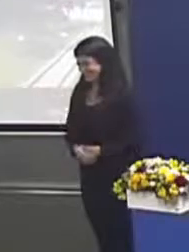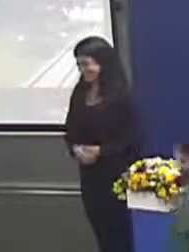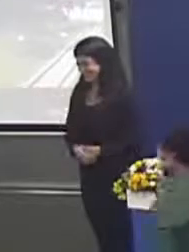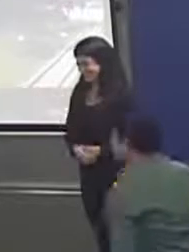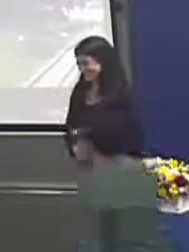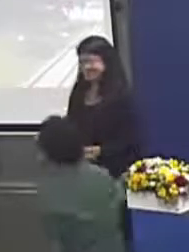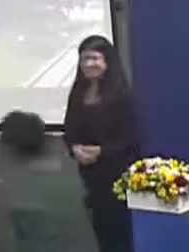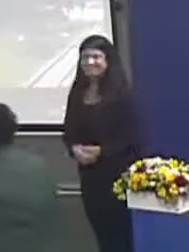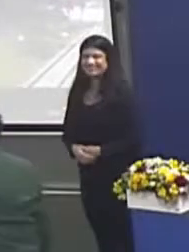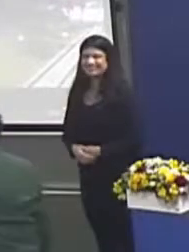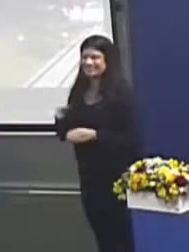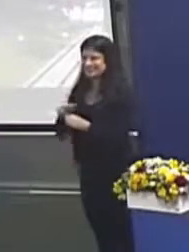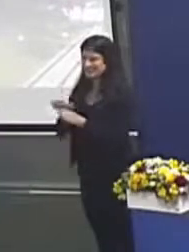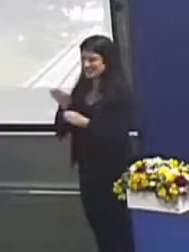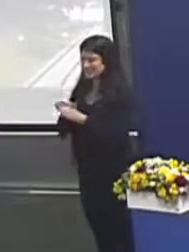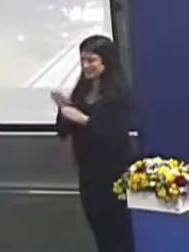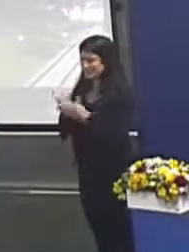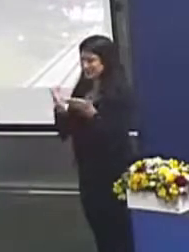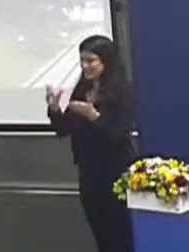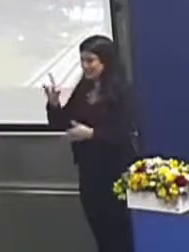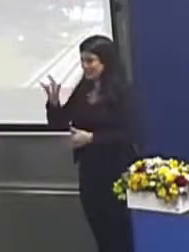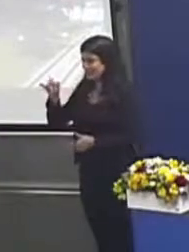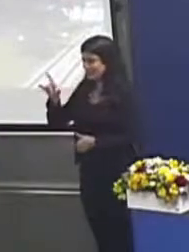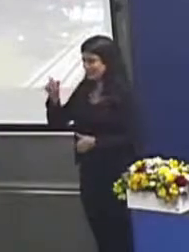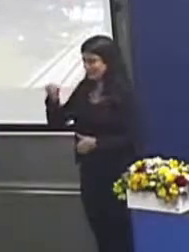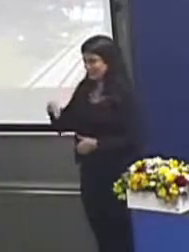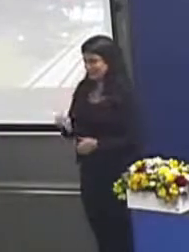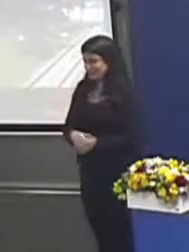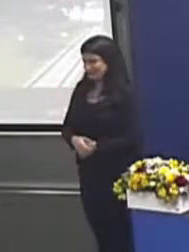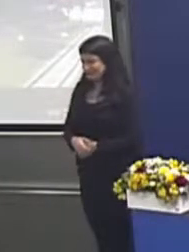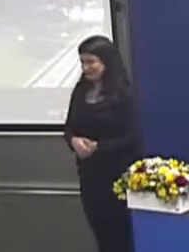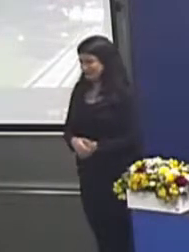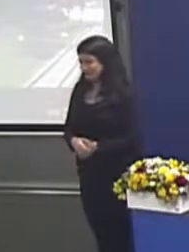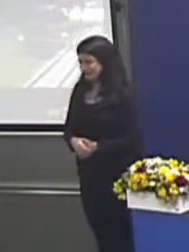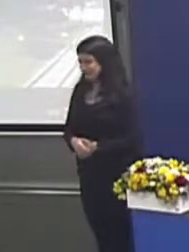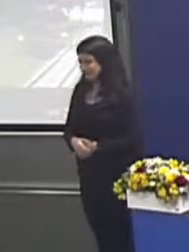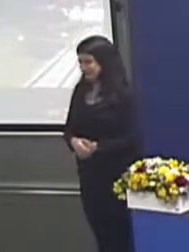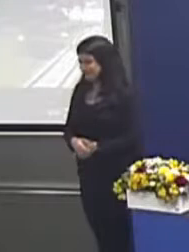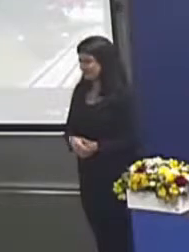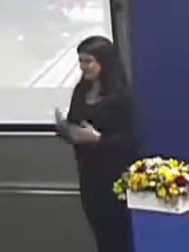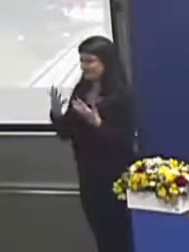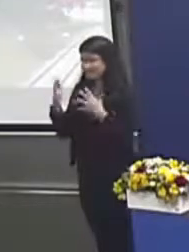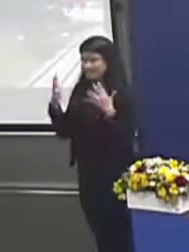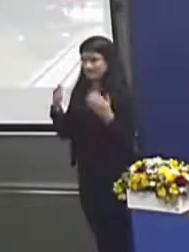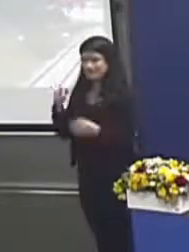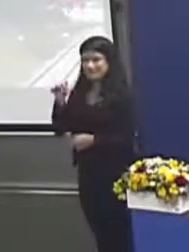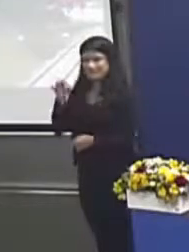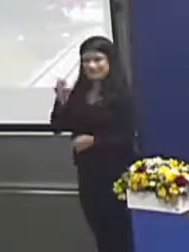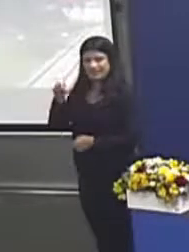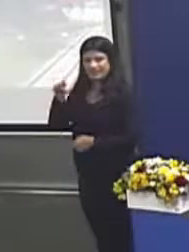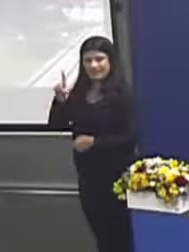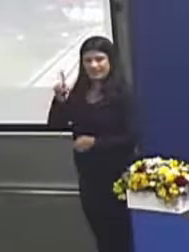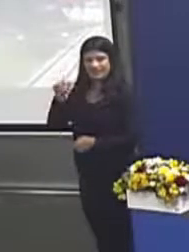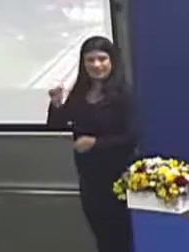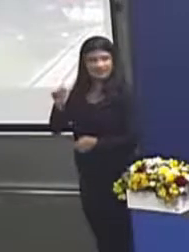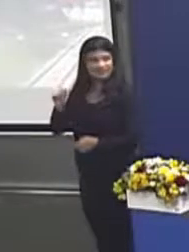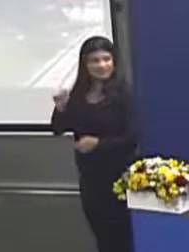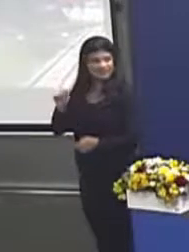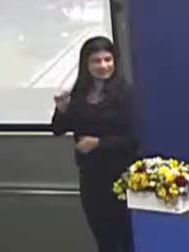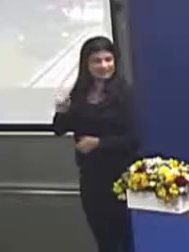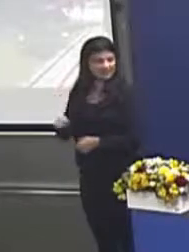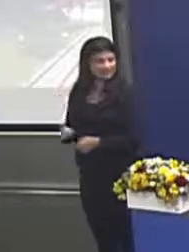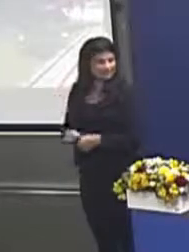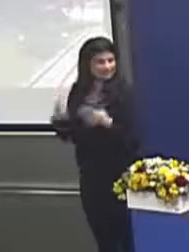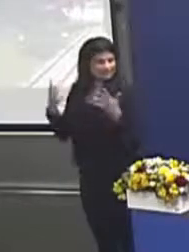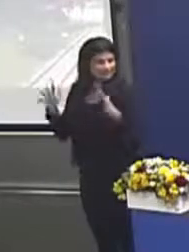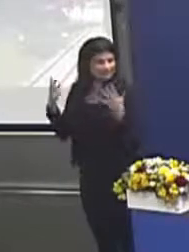Convidamos agora a conselheira Lilian Suzuki para feminagear a senhora Fernanda Lou Sanz Magano para receber a feminagem